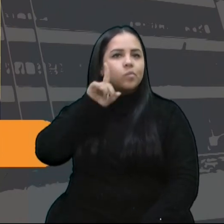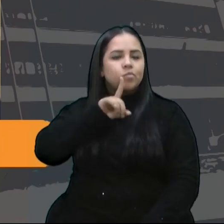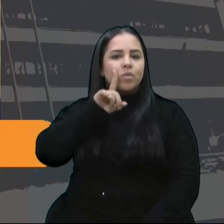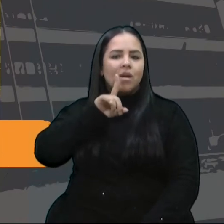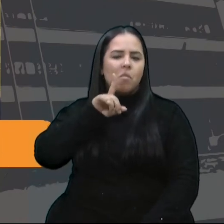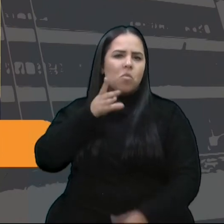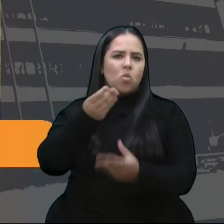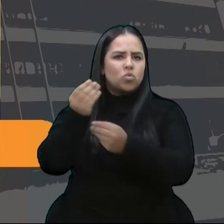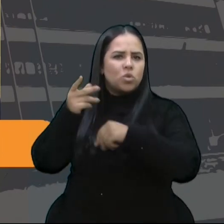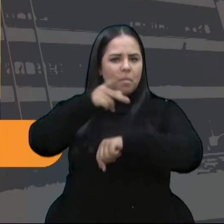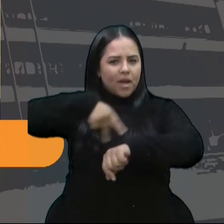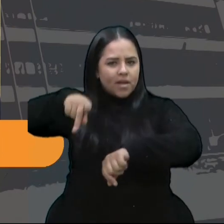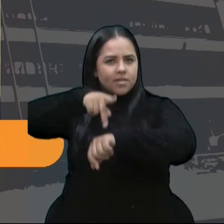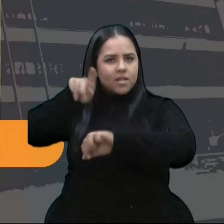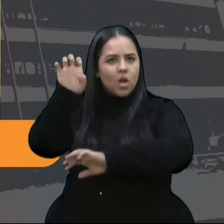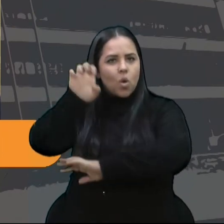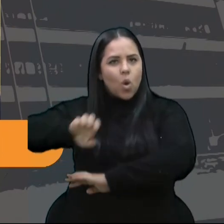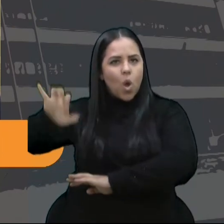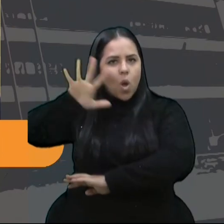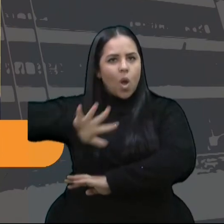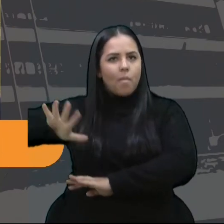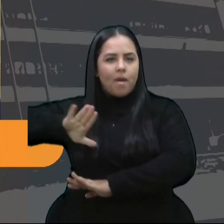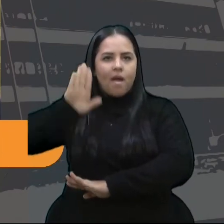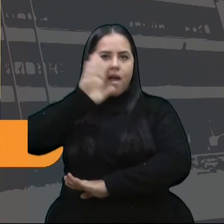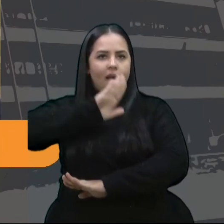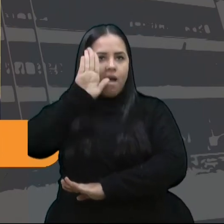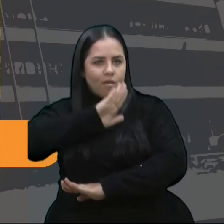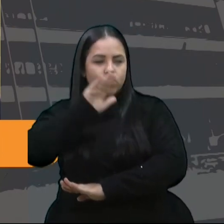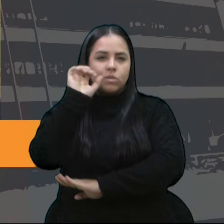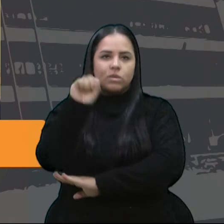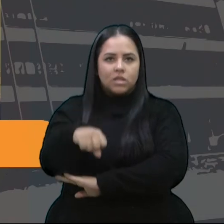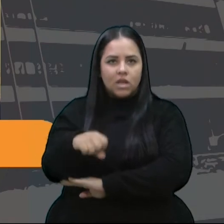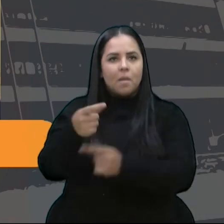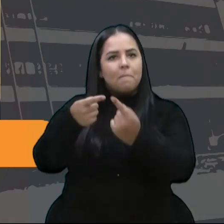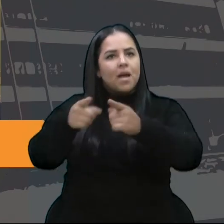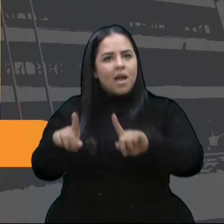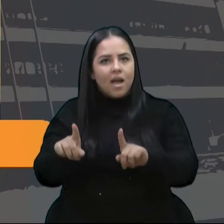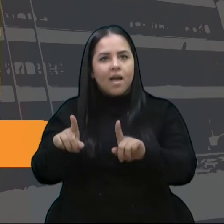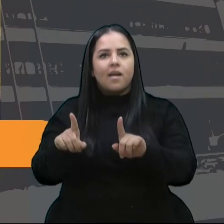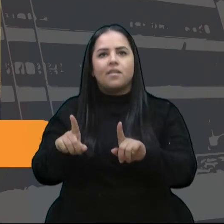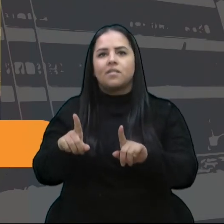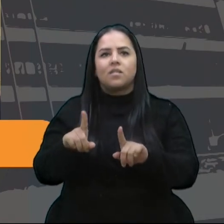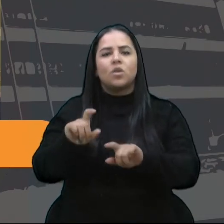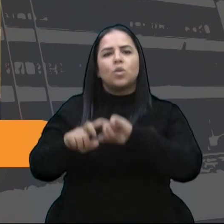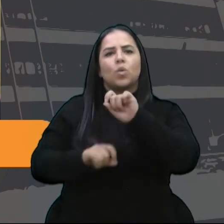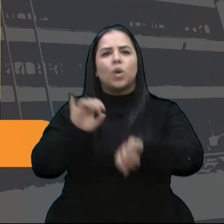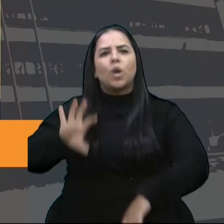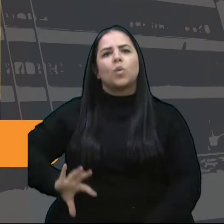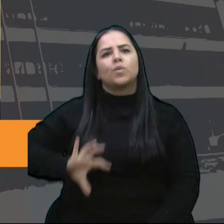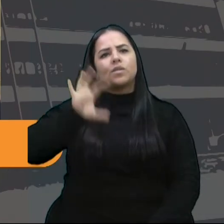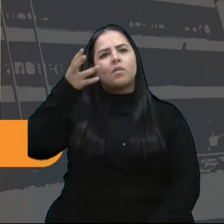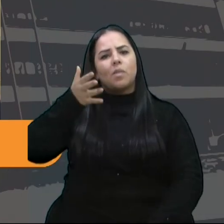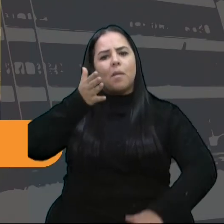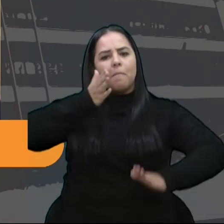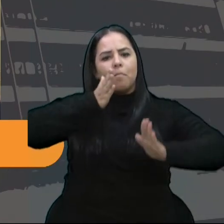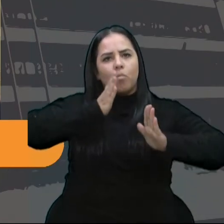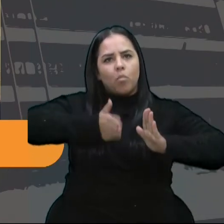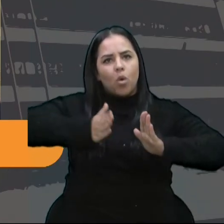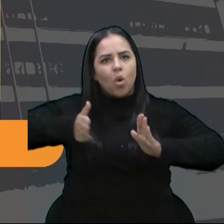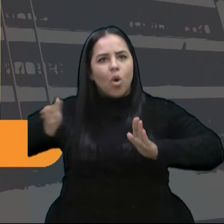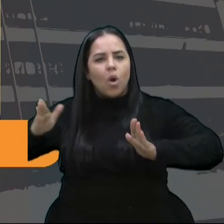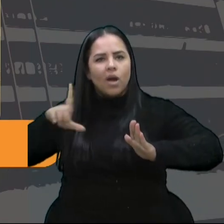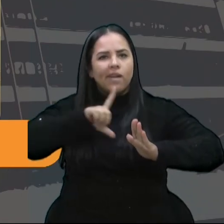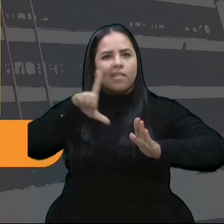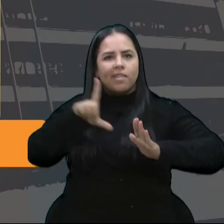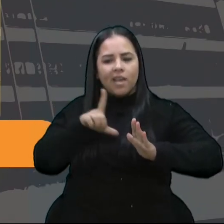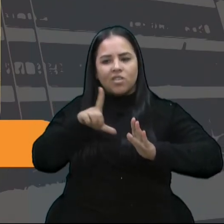também bastante avançados, mas o fato de ter havido nesse processo todo algo que envolveu